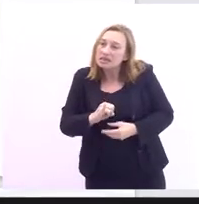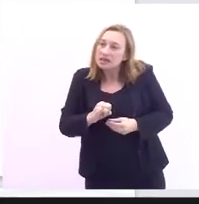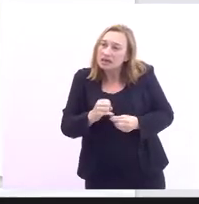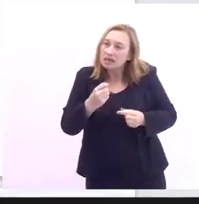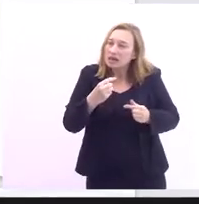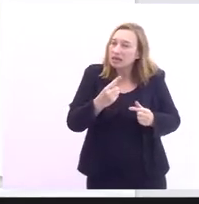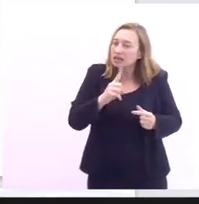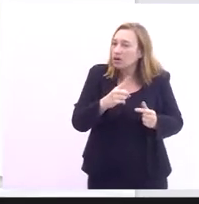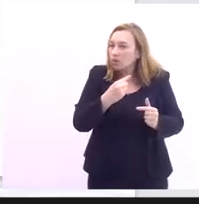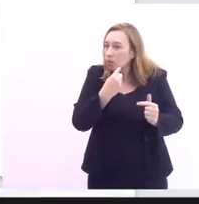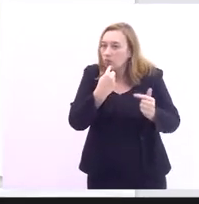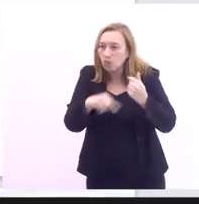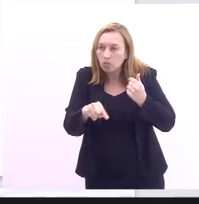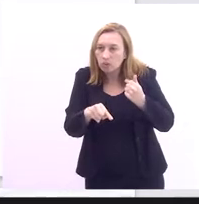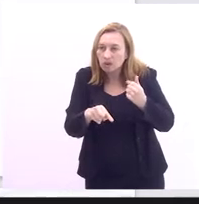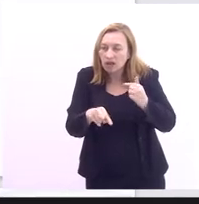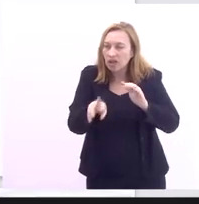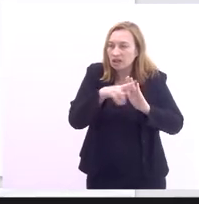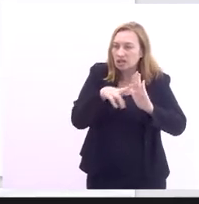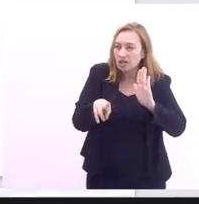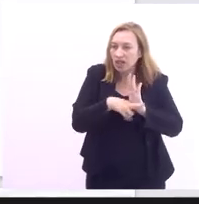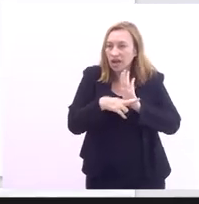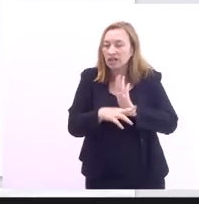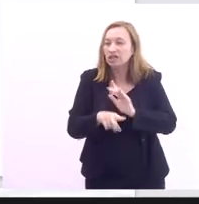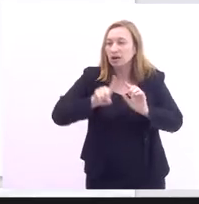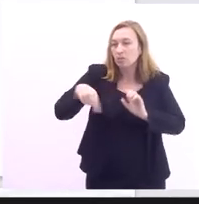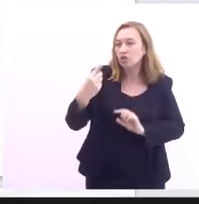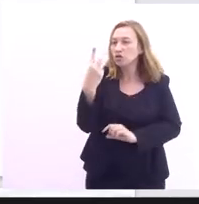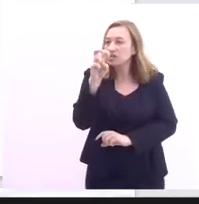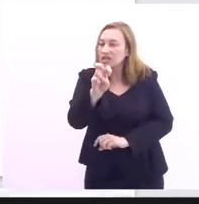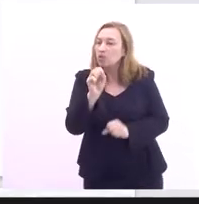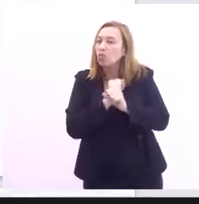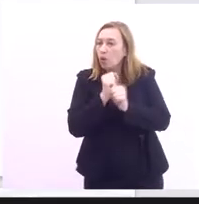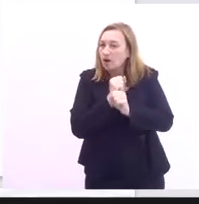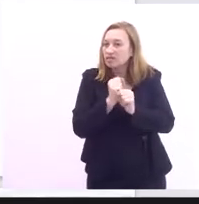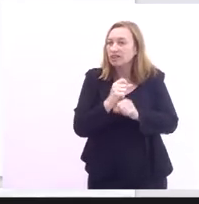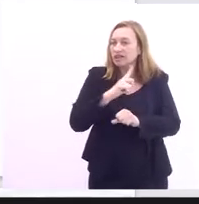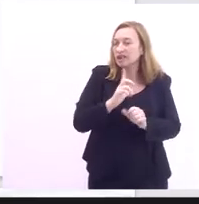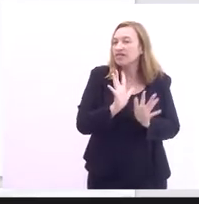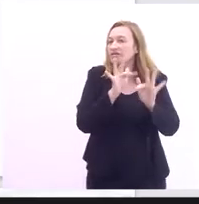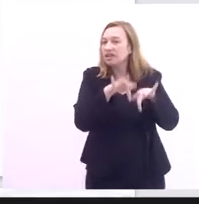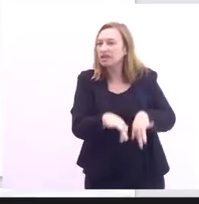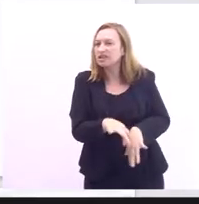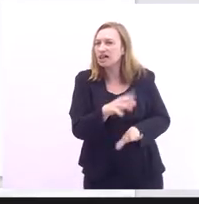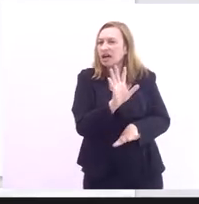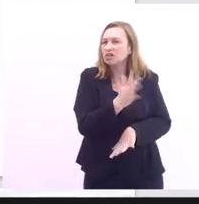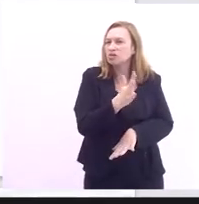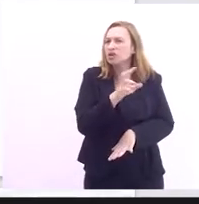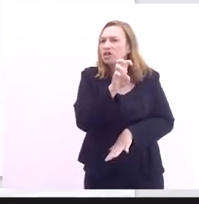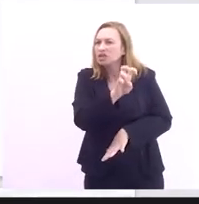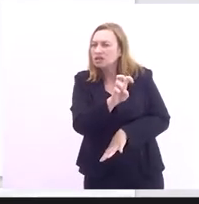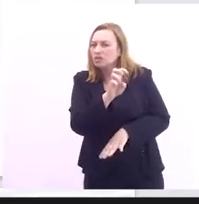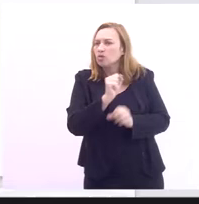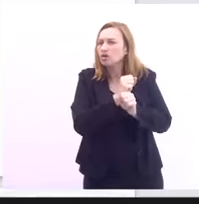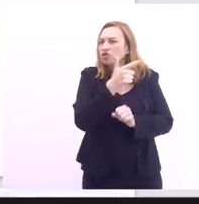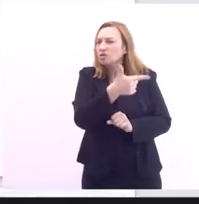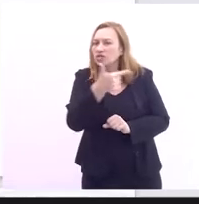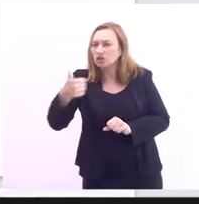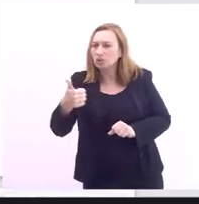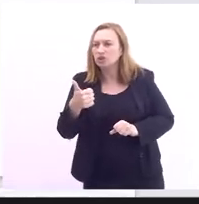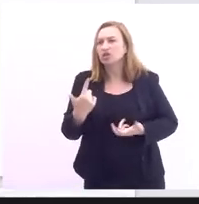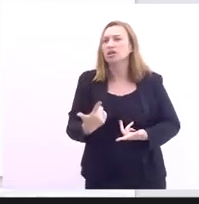2 anos consecutivos, ou, desculpa, depois dos 5 anos, né? Porque ela já vai ter terminado aí os 5 anos em 2022.